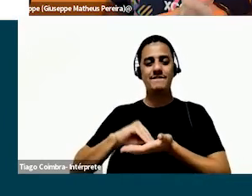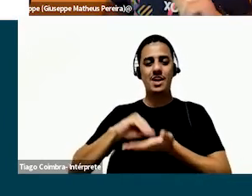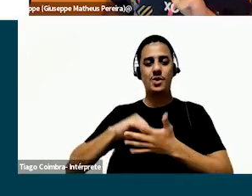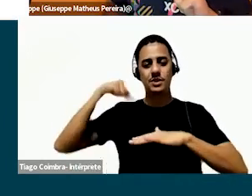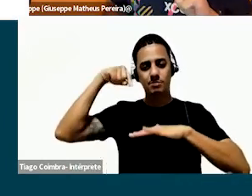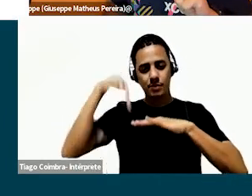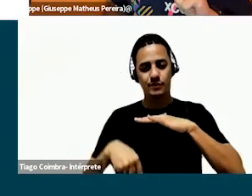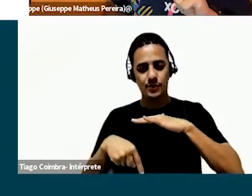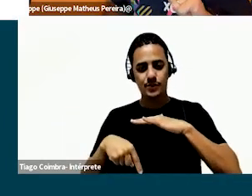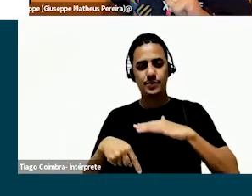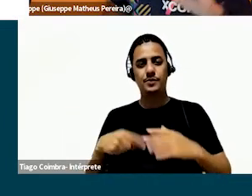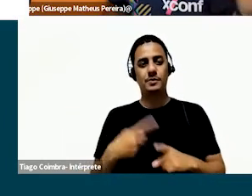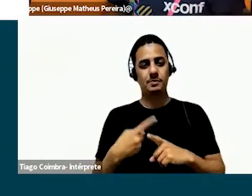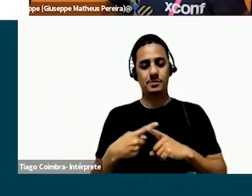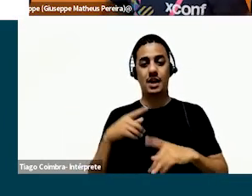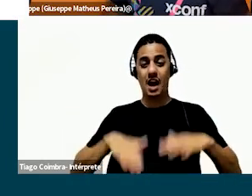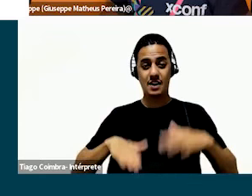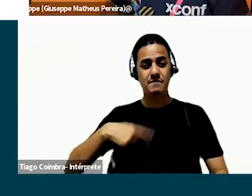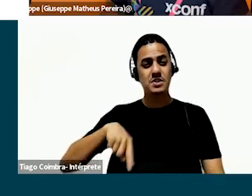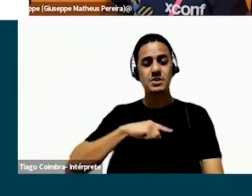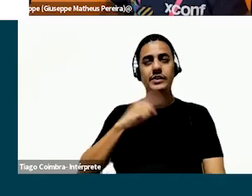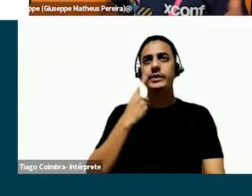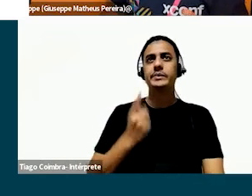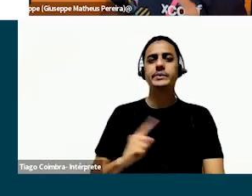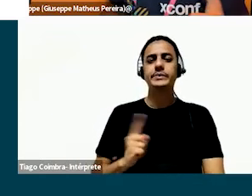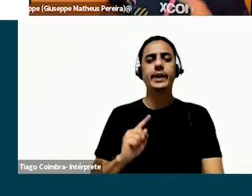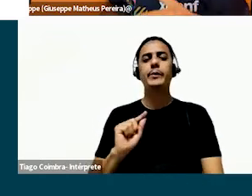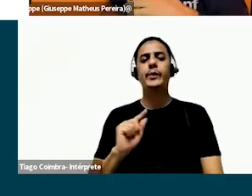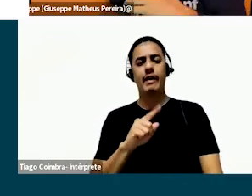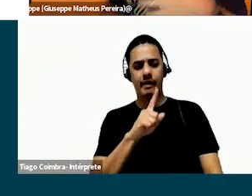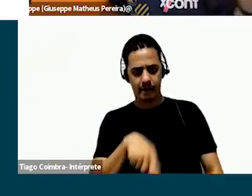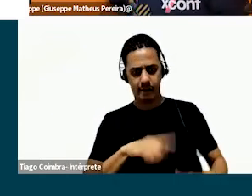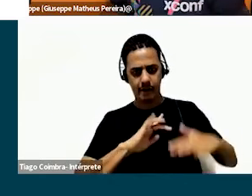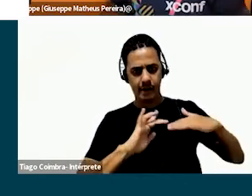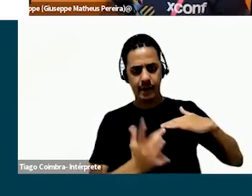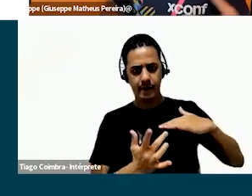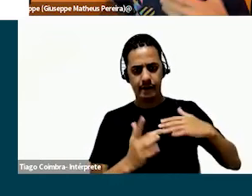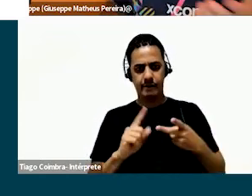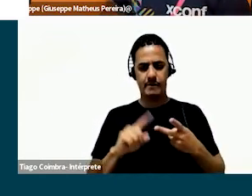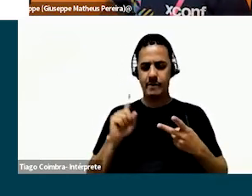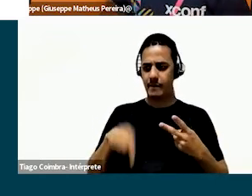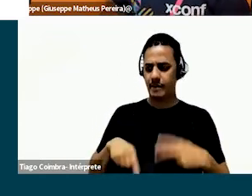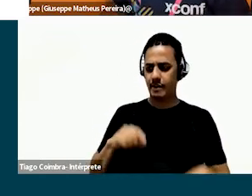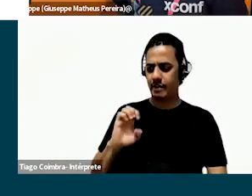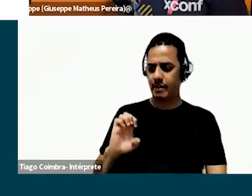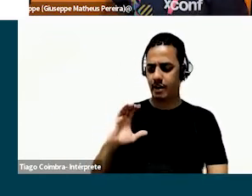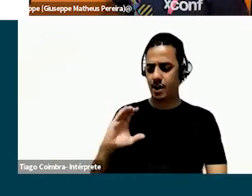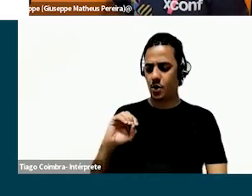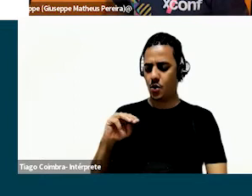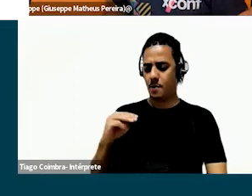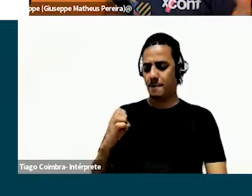muito disso, que não dá para saber o que é, se isso aqui é uma rede social, é um e-commerce, o que é